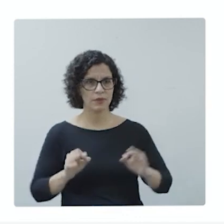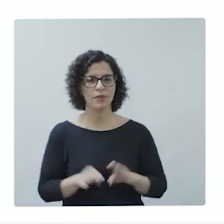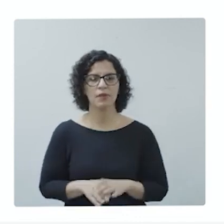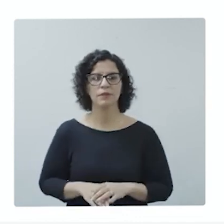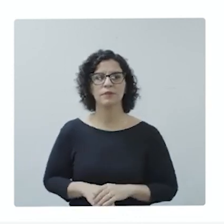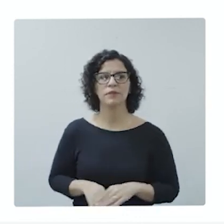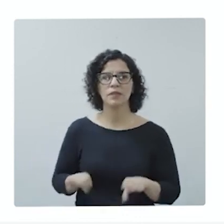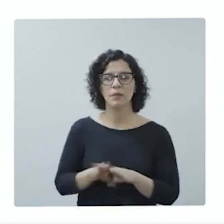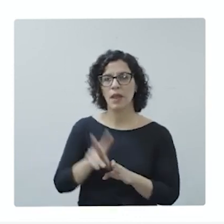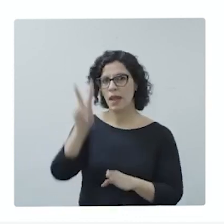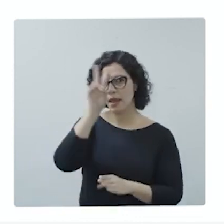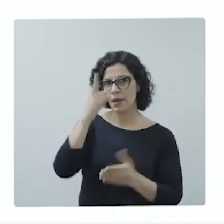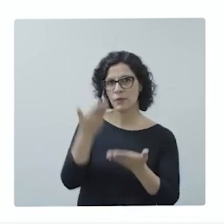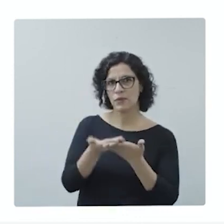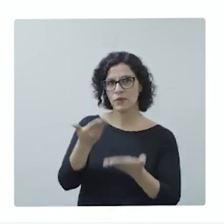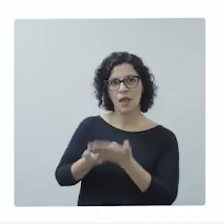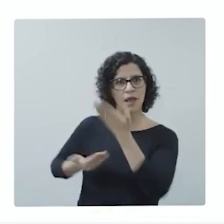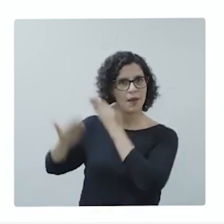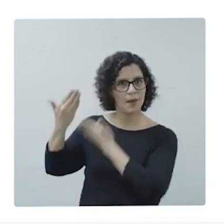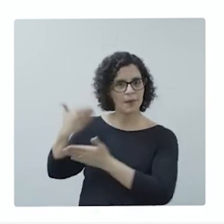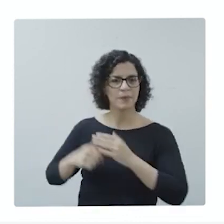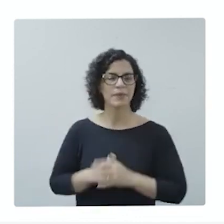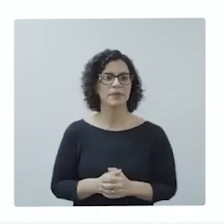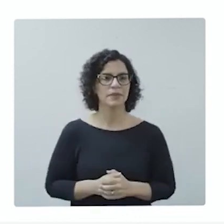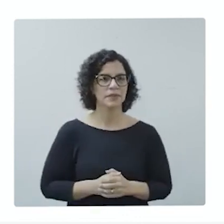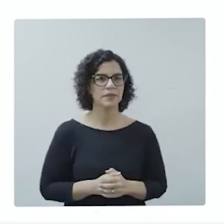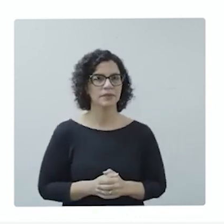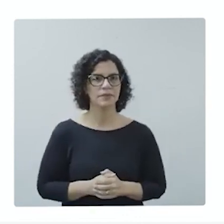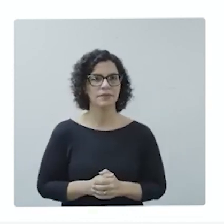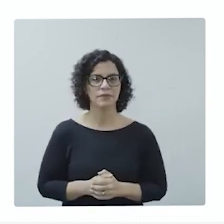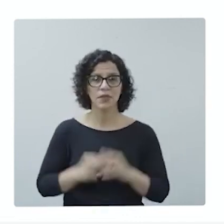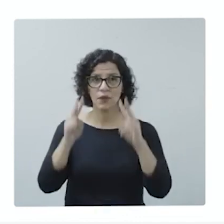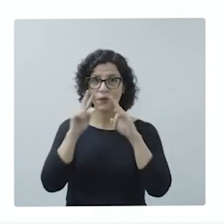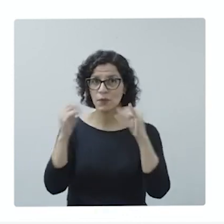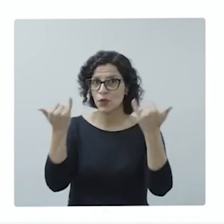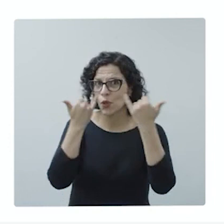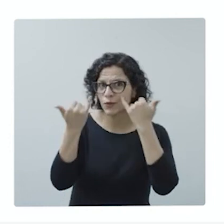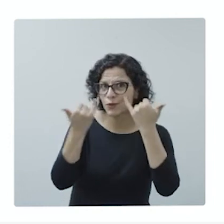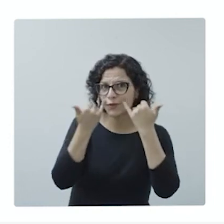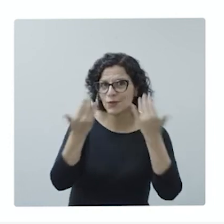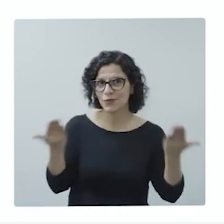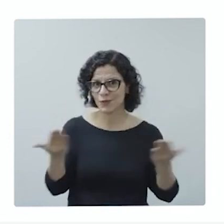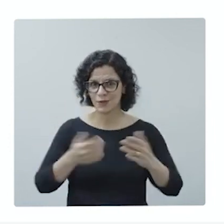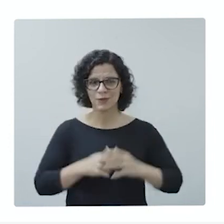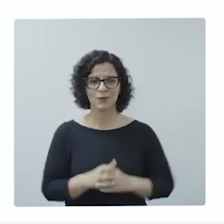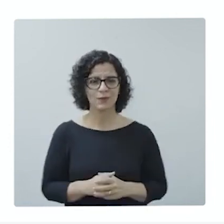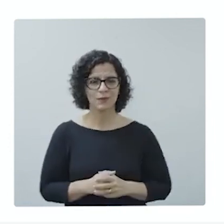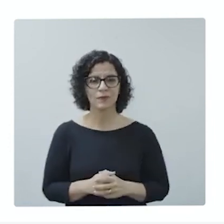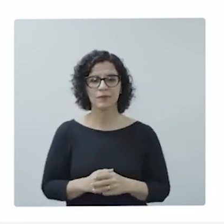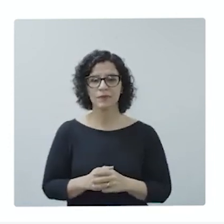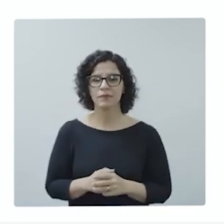materiais, recordamos a aula anterior, vimos uma notícia,